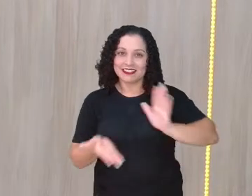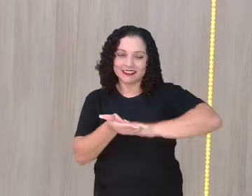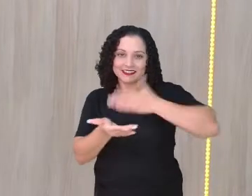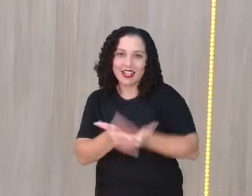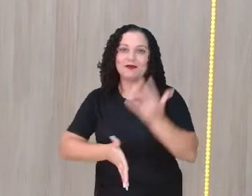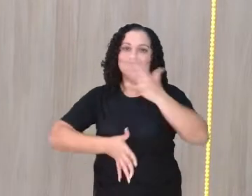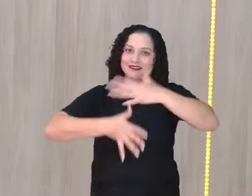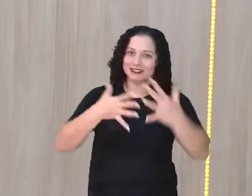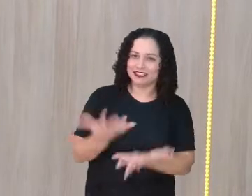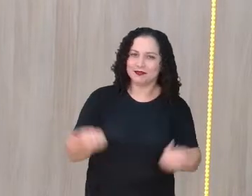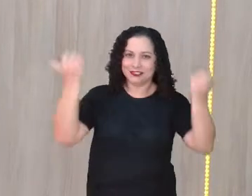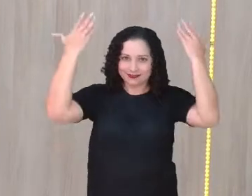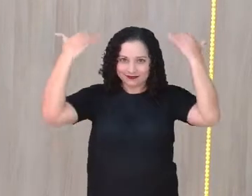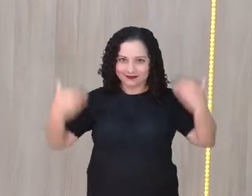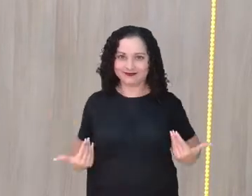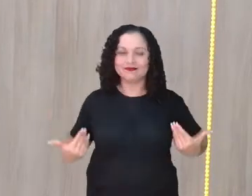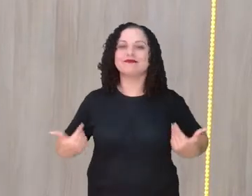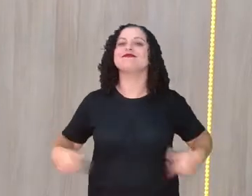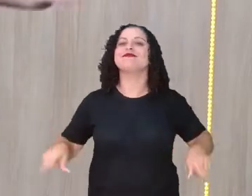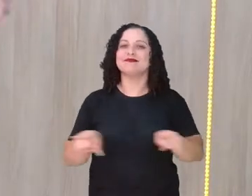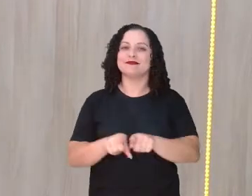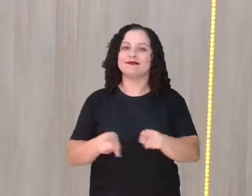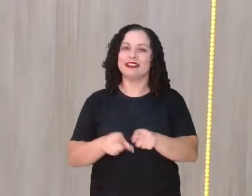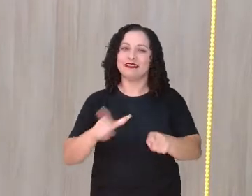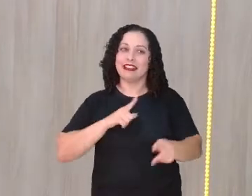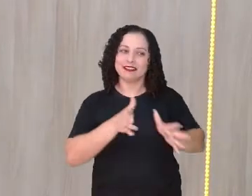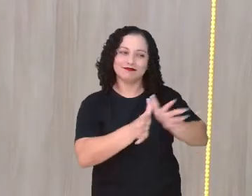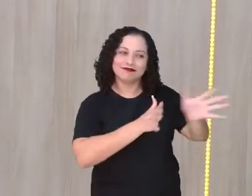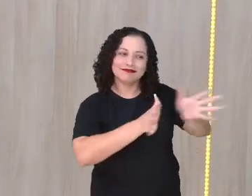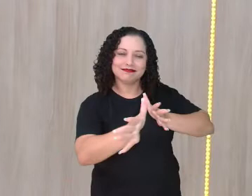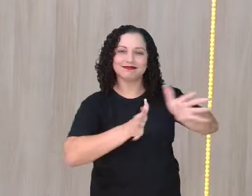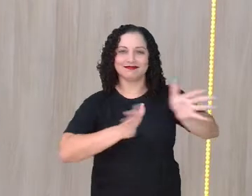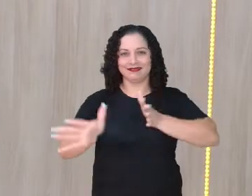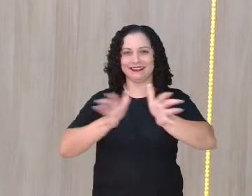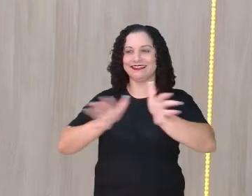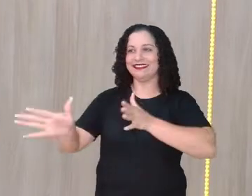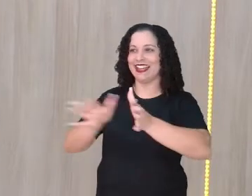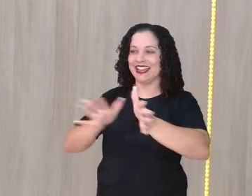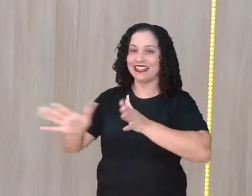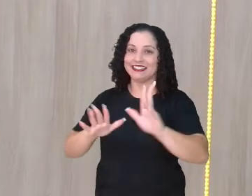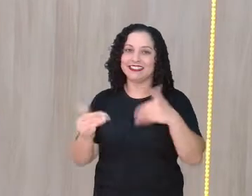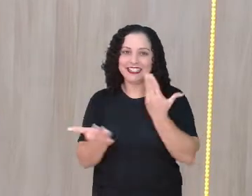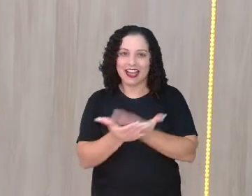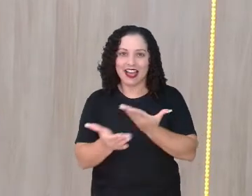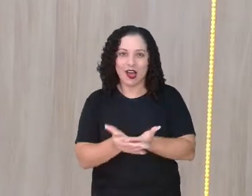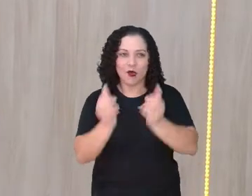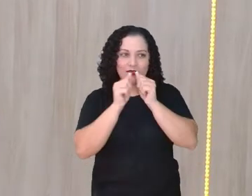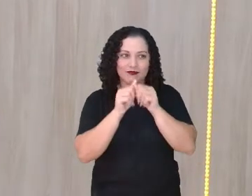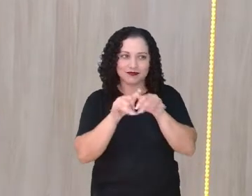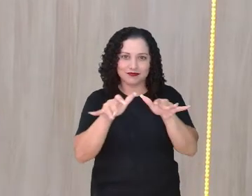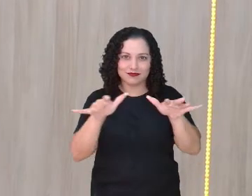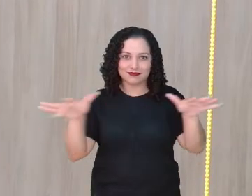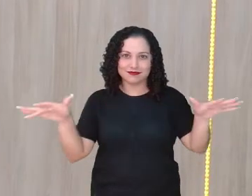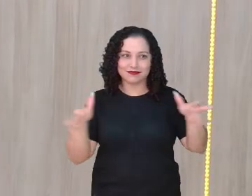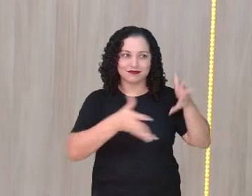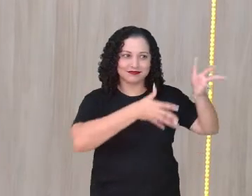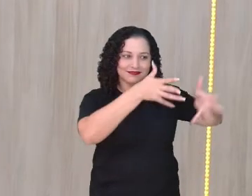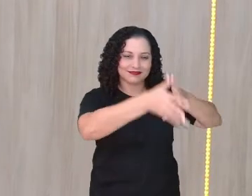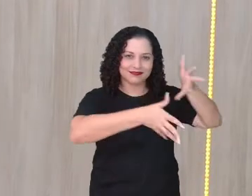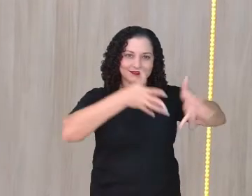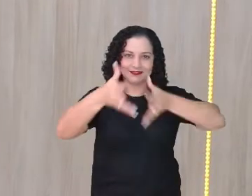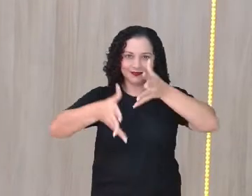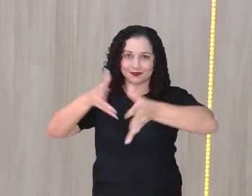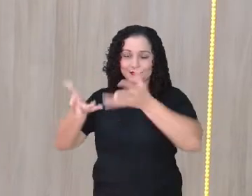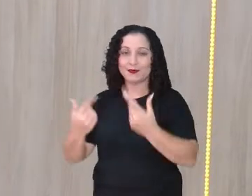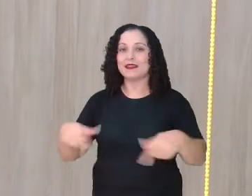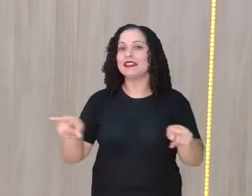de Libras. Aí, responsável por essa acessibilidade, fazendo com que essa aula chegue a todos. E